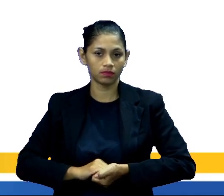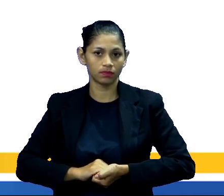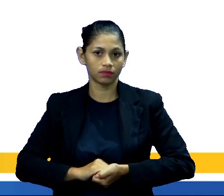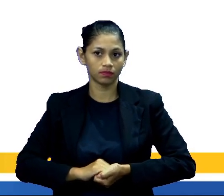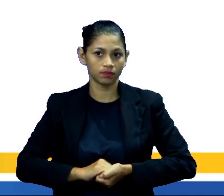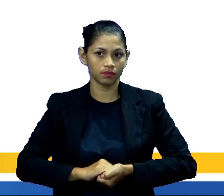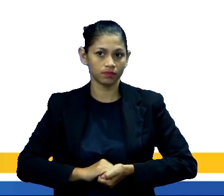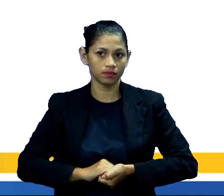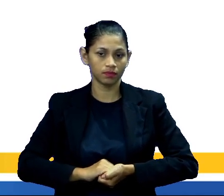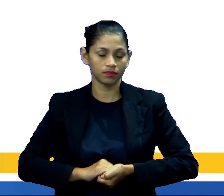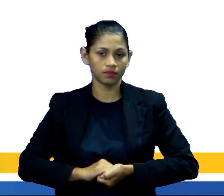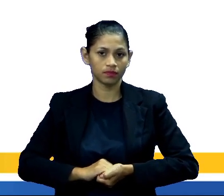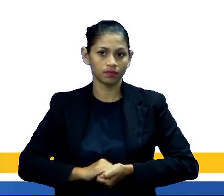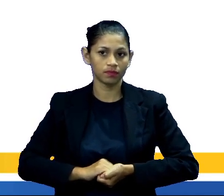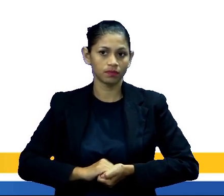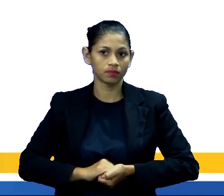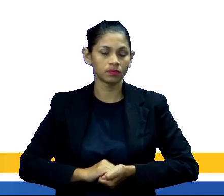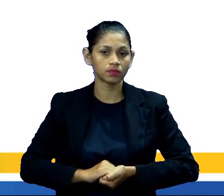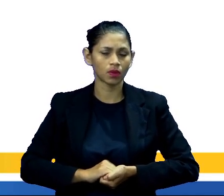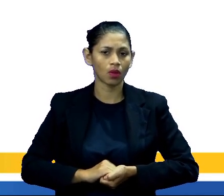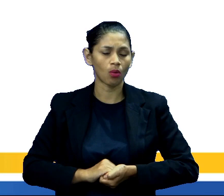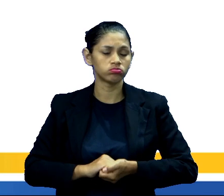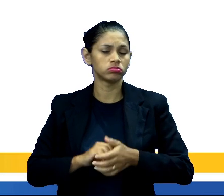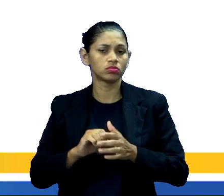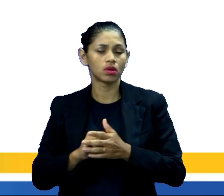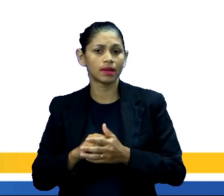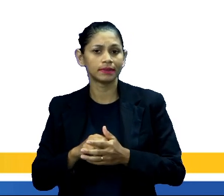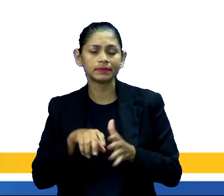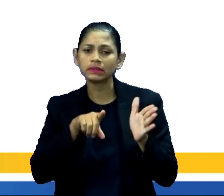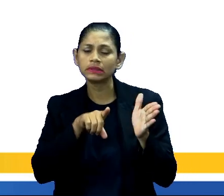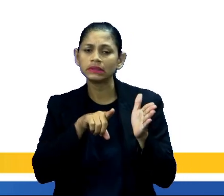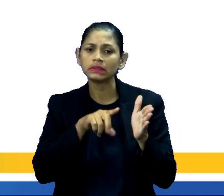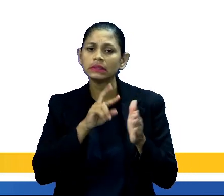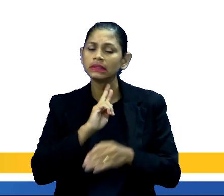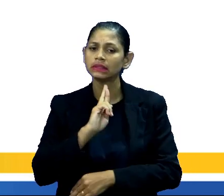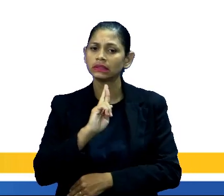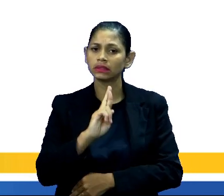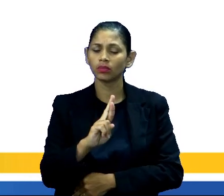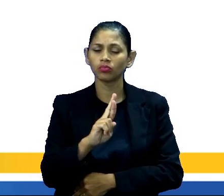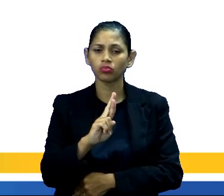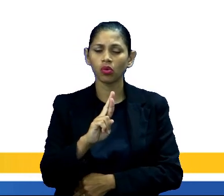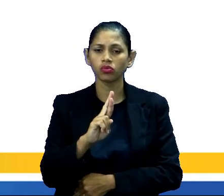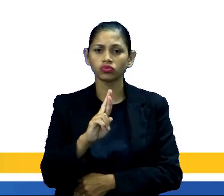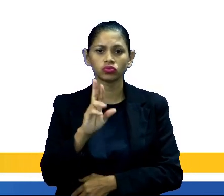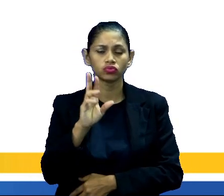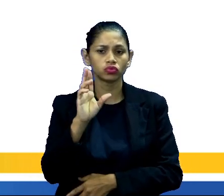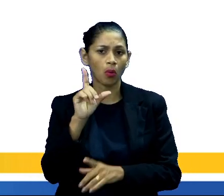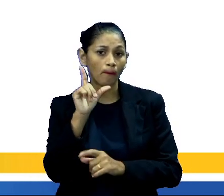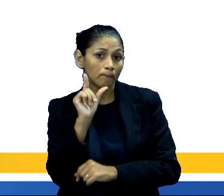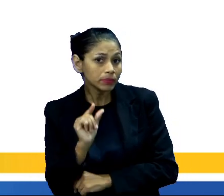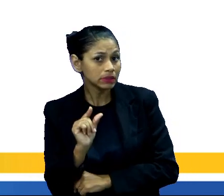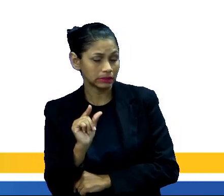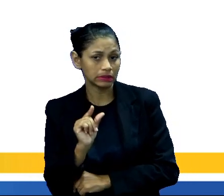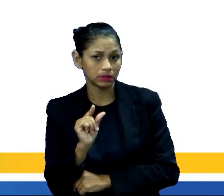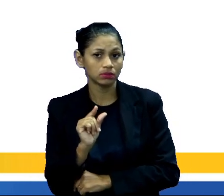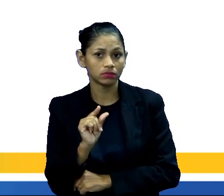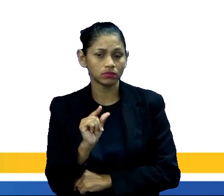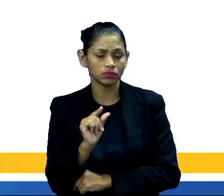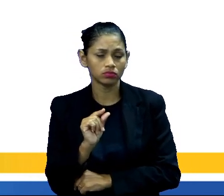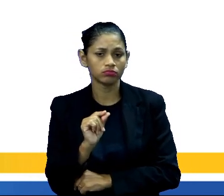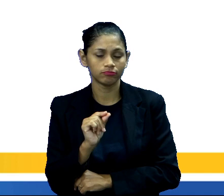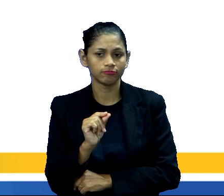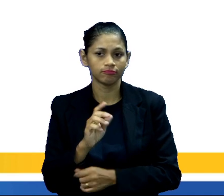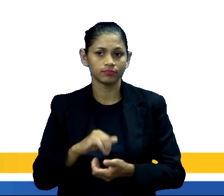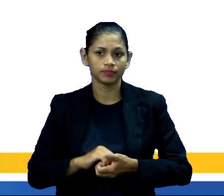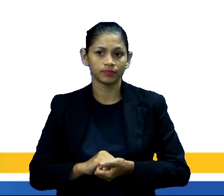As short answers são respostas curtas. Quando você quer ser breve, você vai utilizar essas